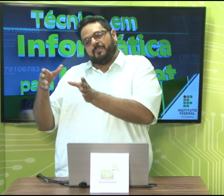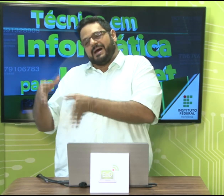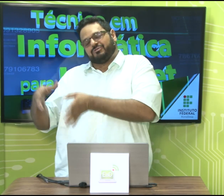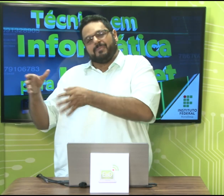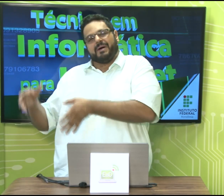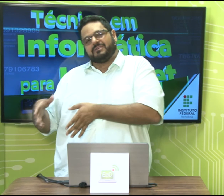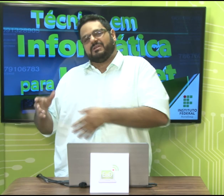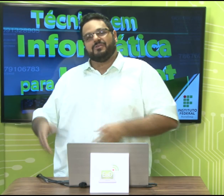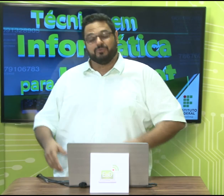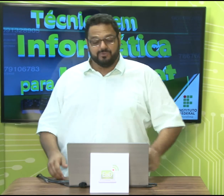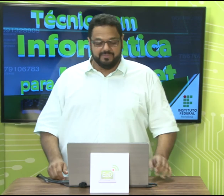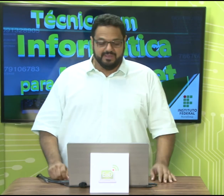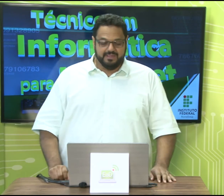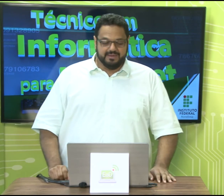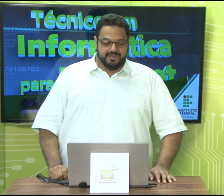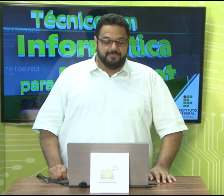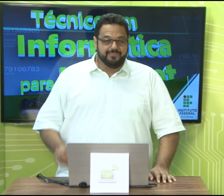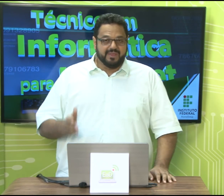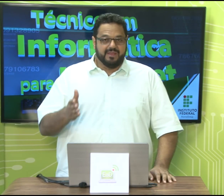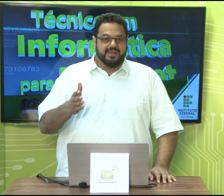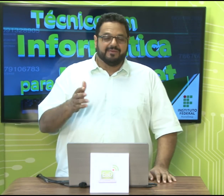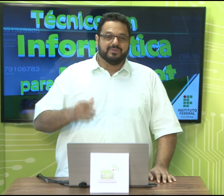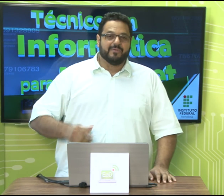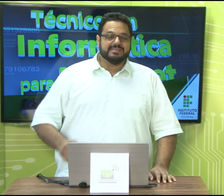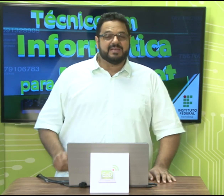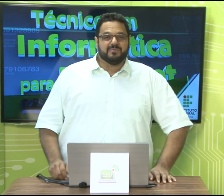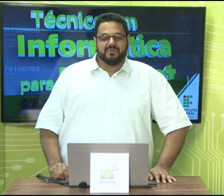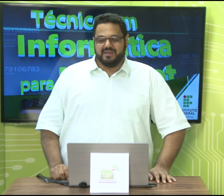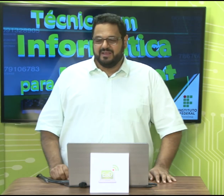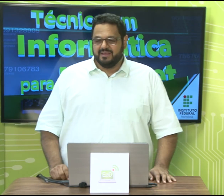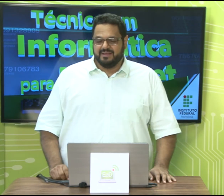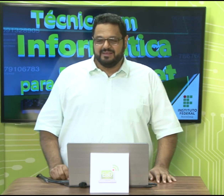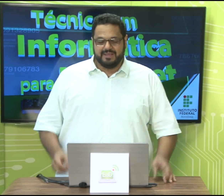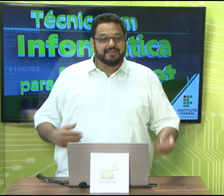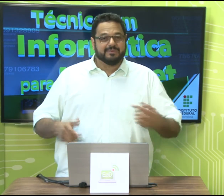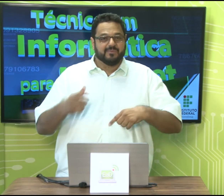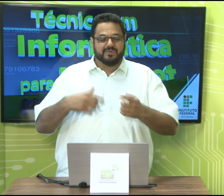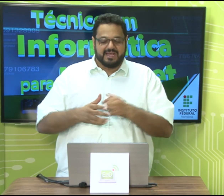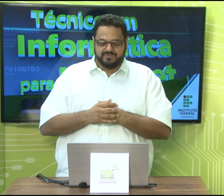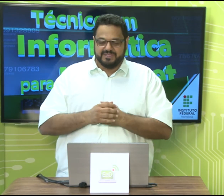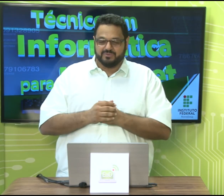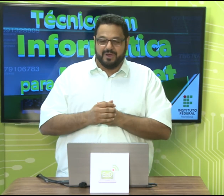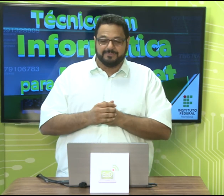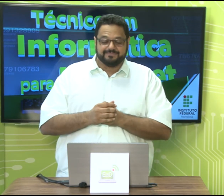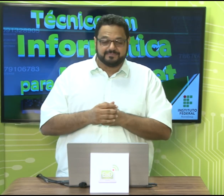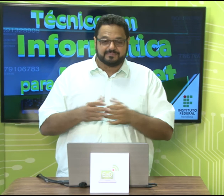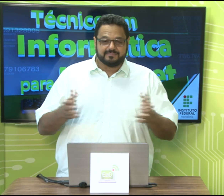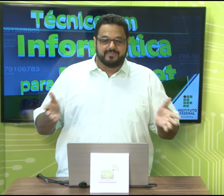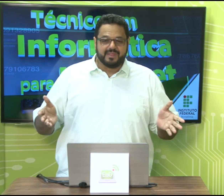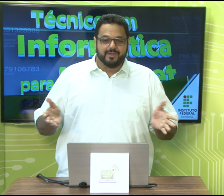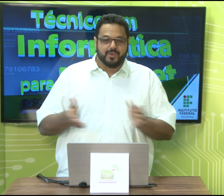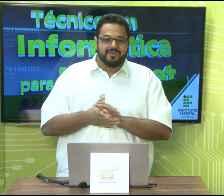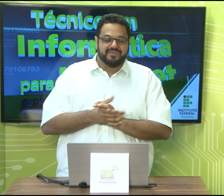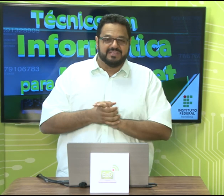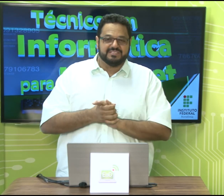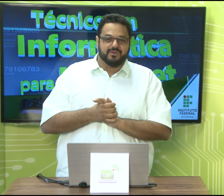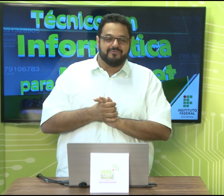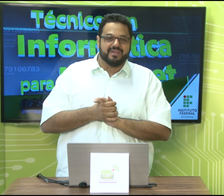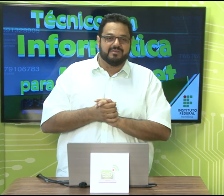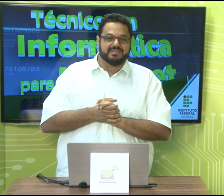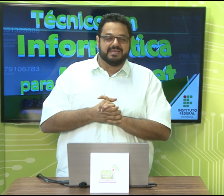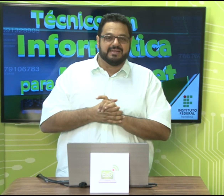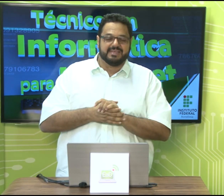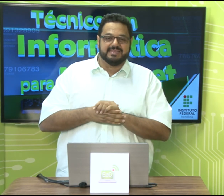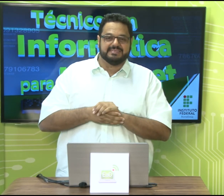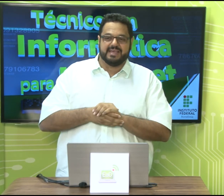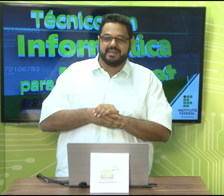tutorial passo a passo lá no YouTube, né? Vou dar um exemplo, esse é um caso pessoal. Eu tenho uma filha de 9